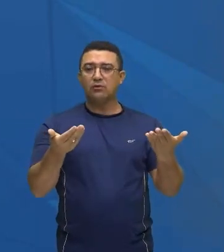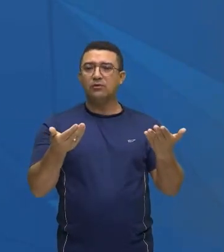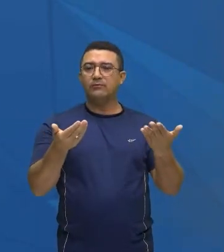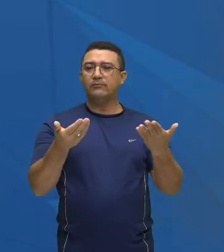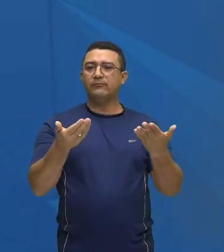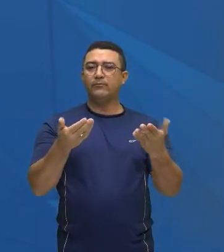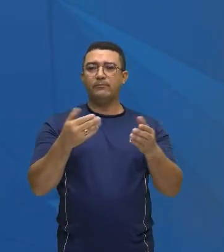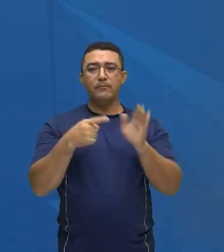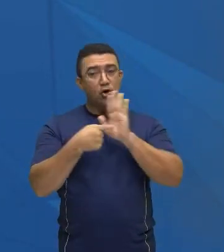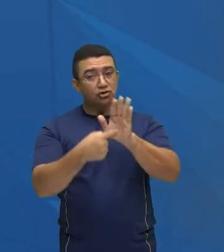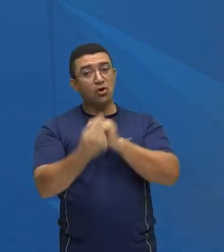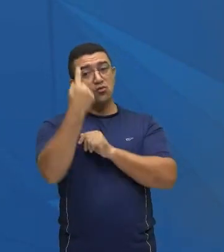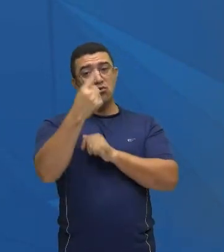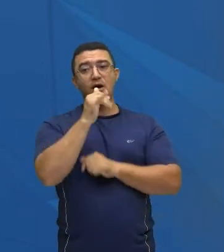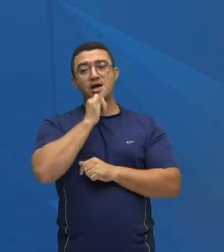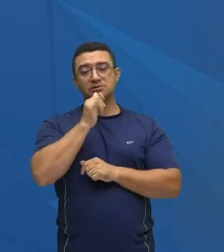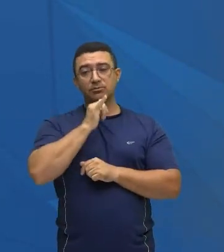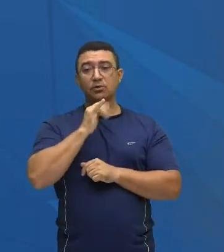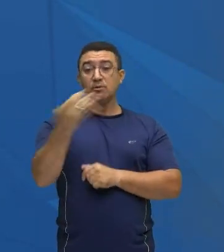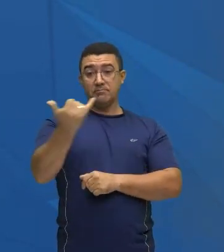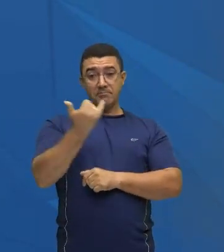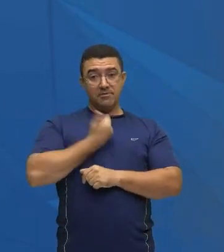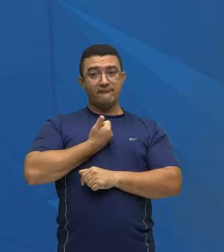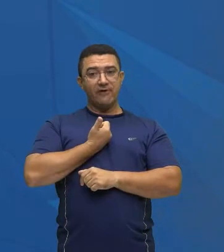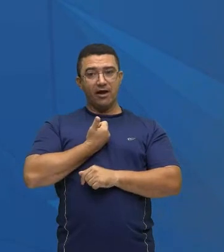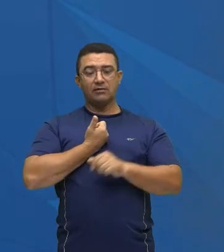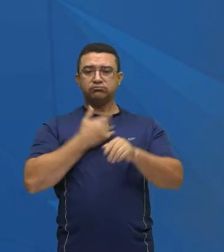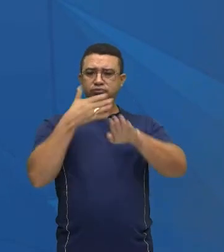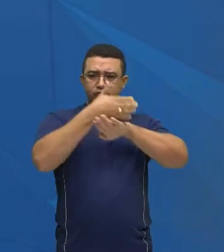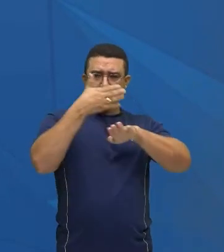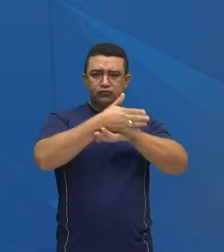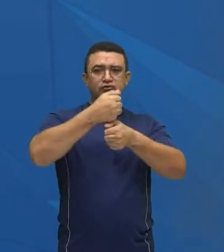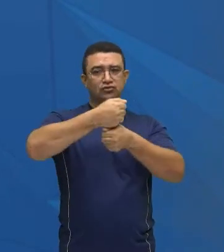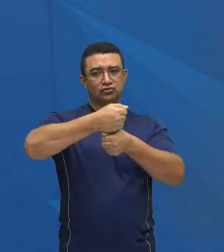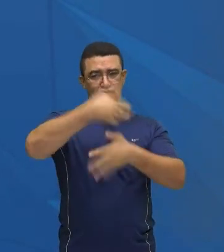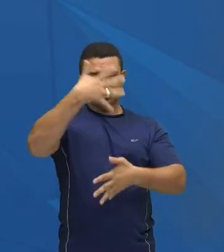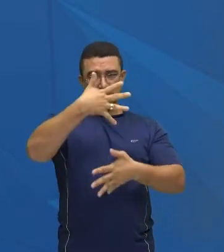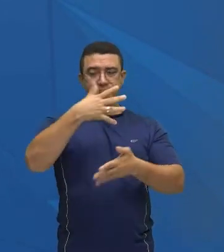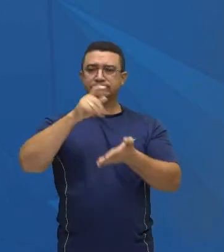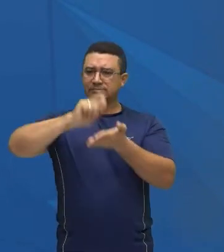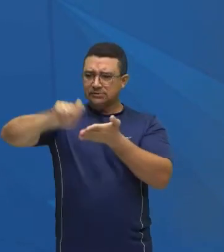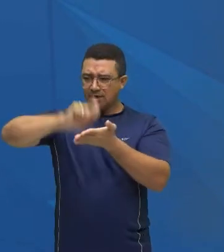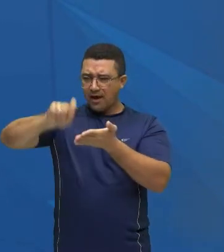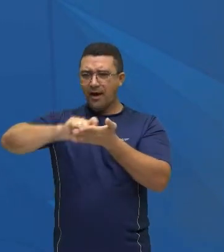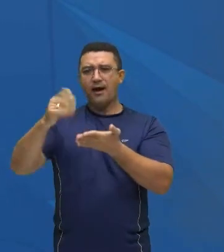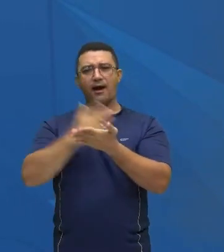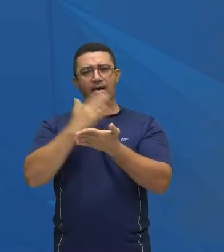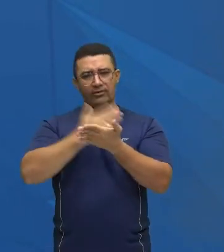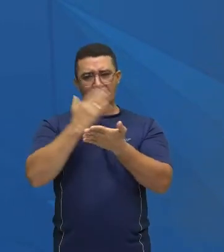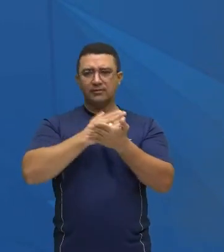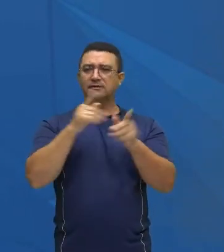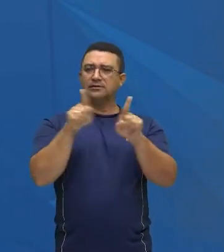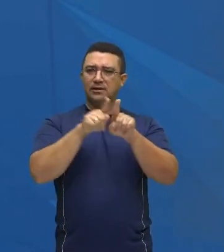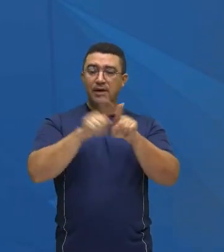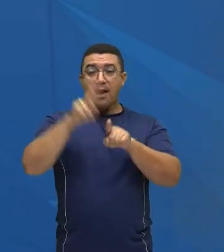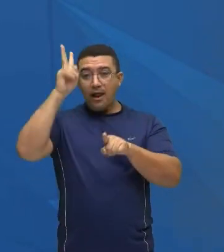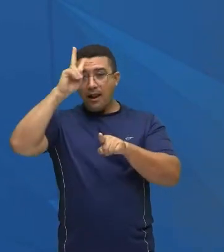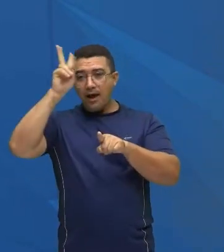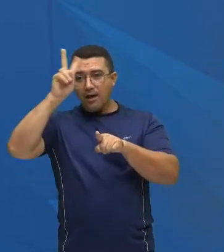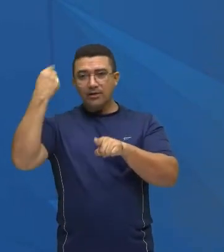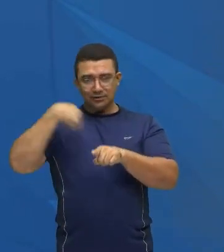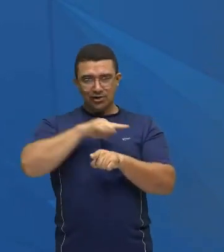um exemplo. Então, diz para mim aí no nosso chat, escreve no caderno, comenta, lembra do nosso